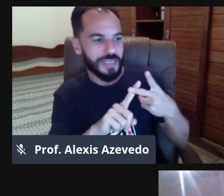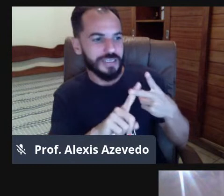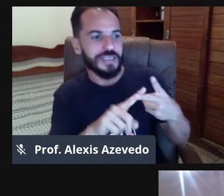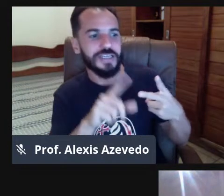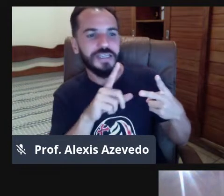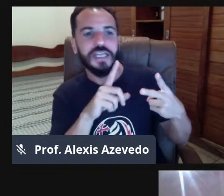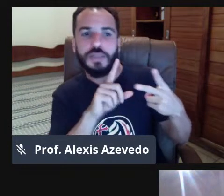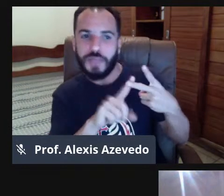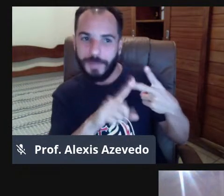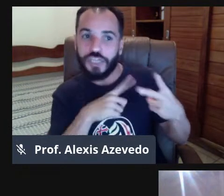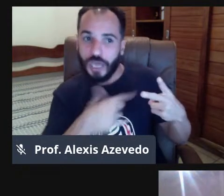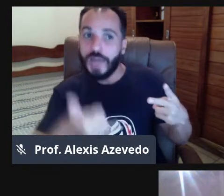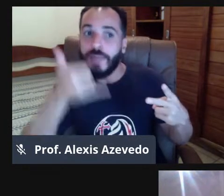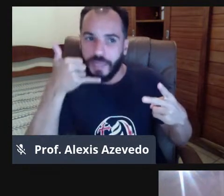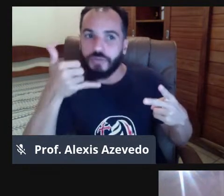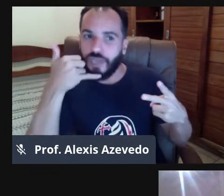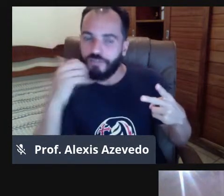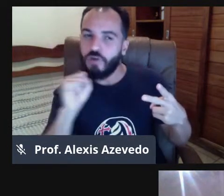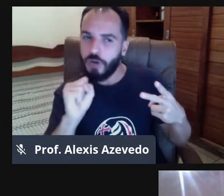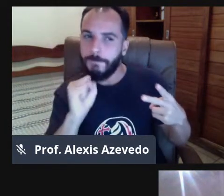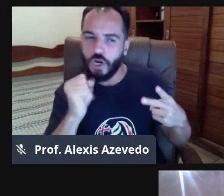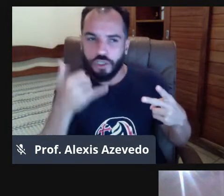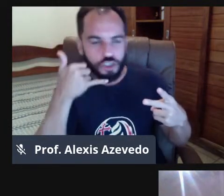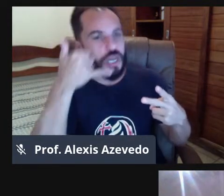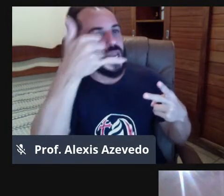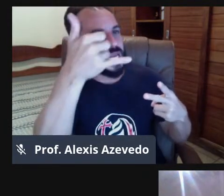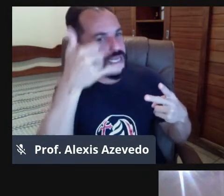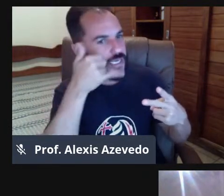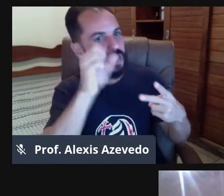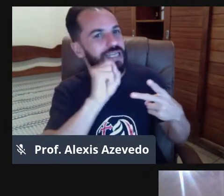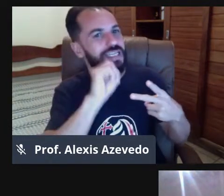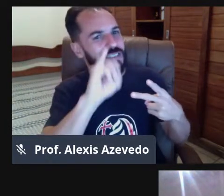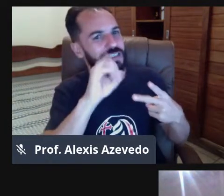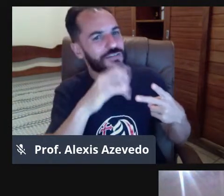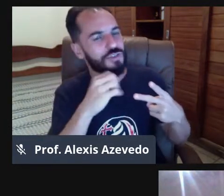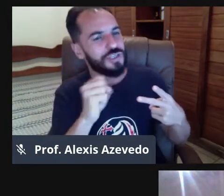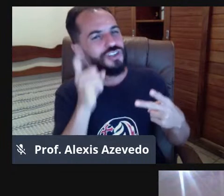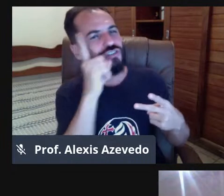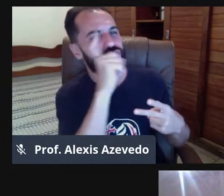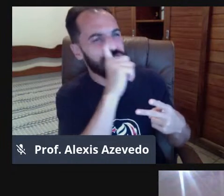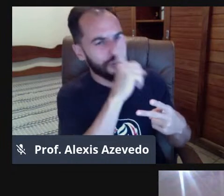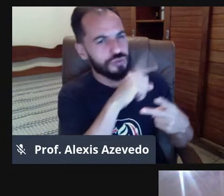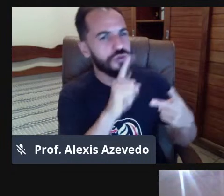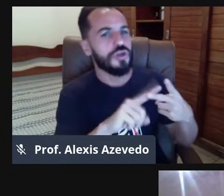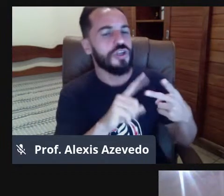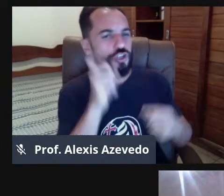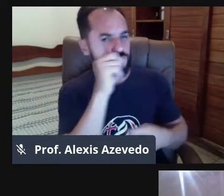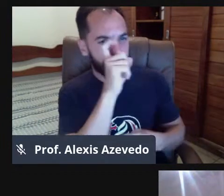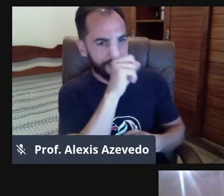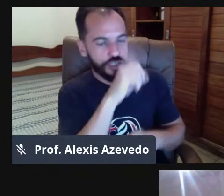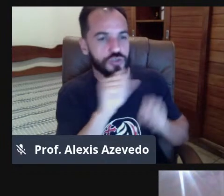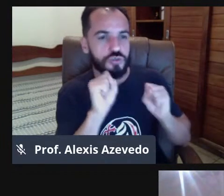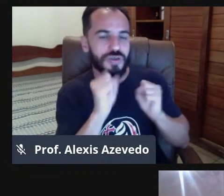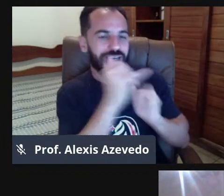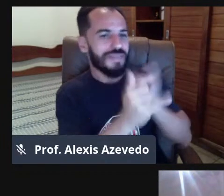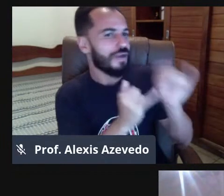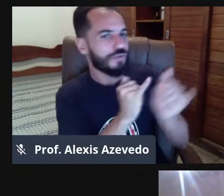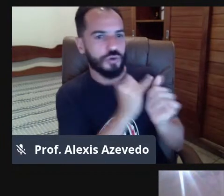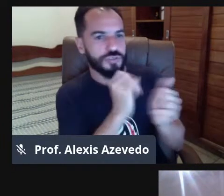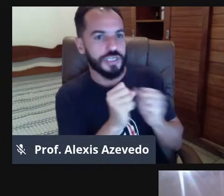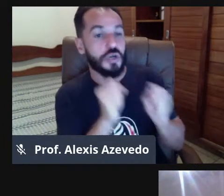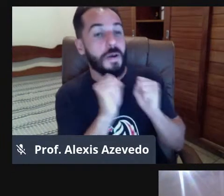os telefones. Então, se alguém tiver com bastante dificuldade, com dificuldade de acesso à internet,